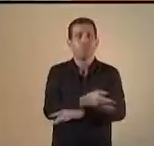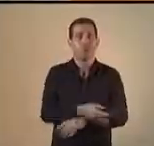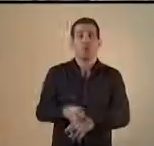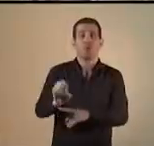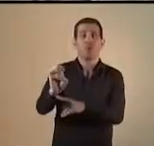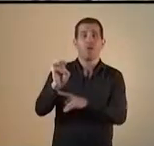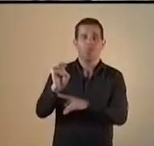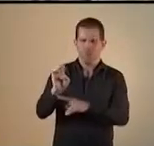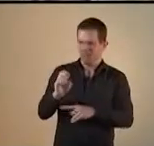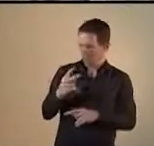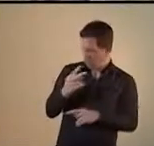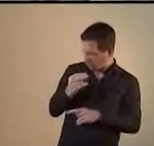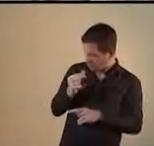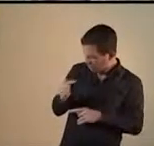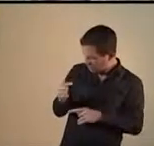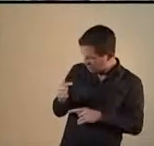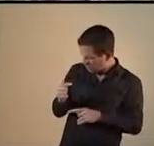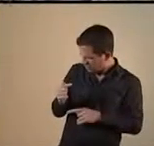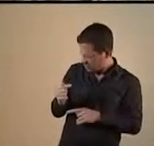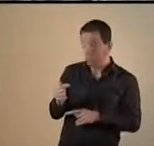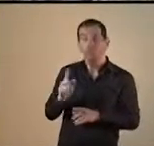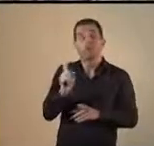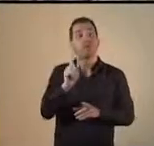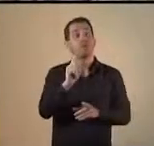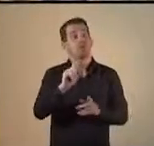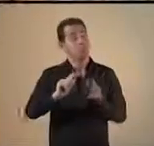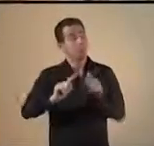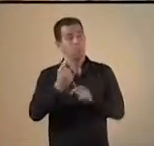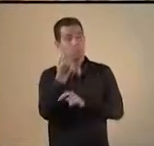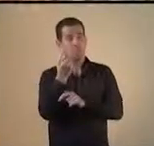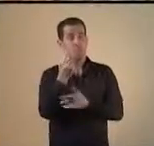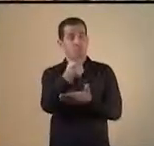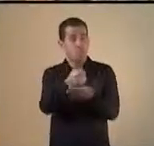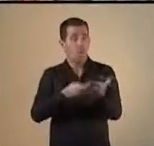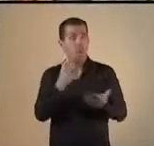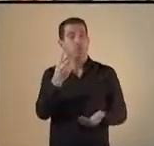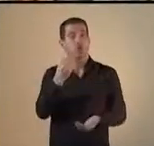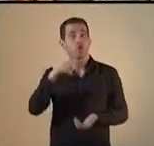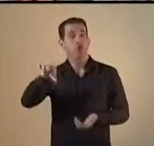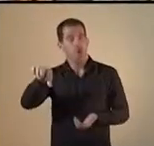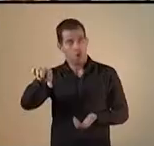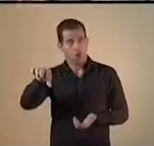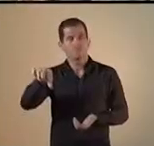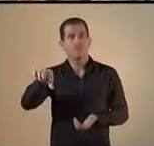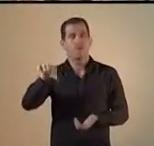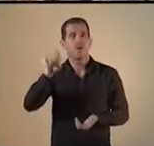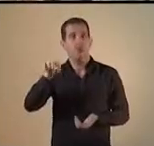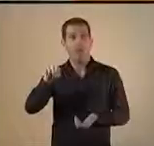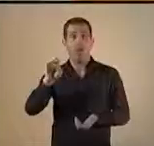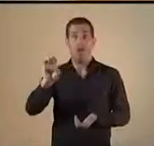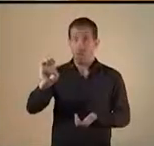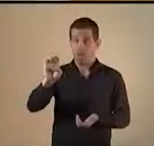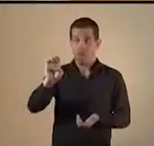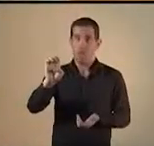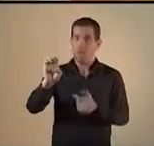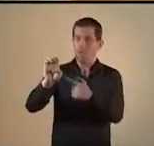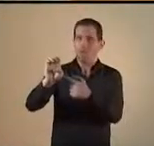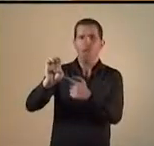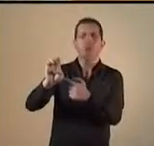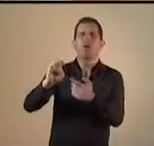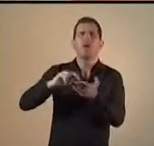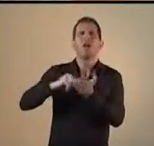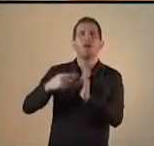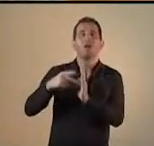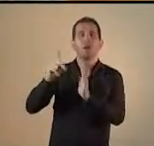Desde 2007, é isso? Foi 2009 o concurso, o primeiro concurso. E a nível E, que no caso é o